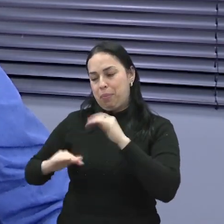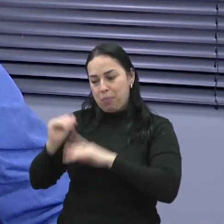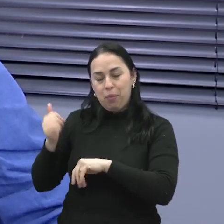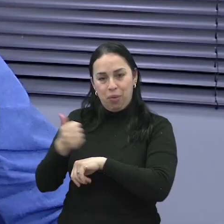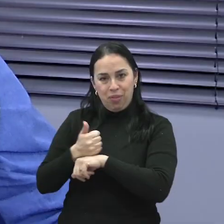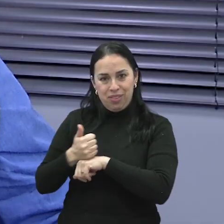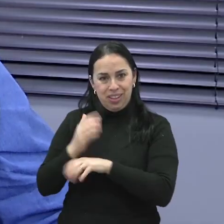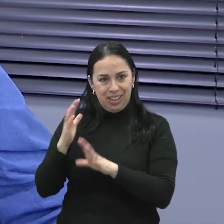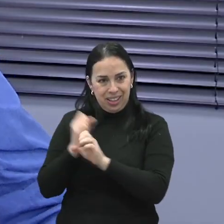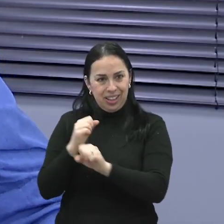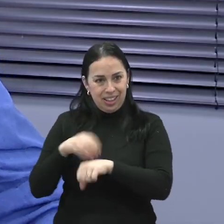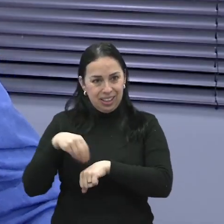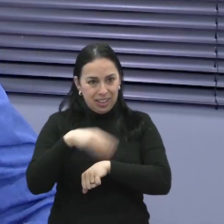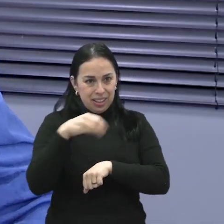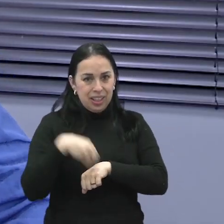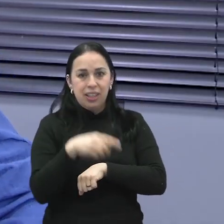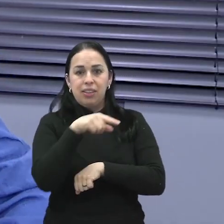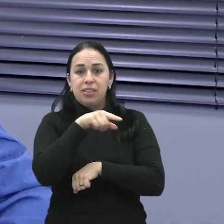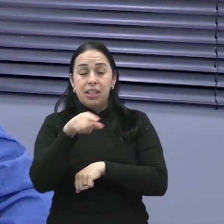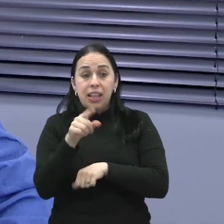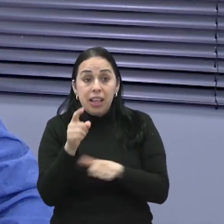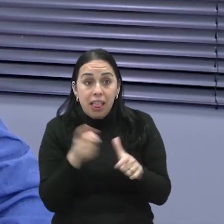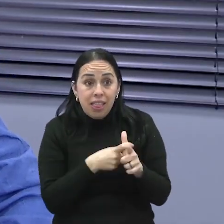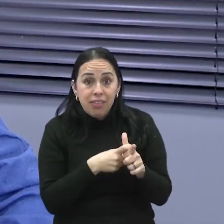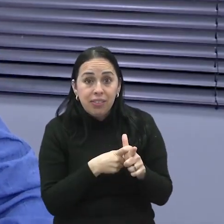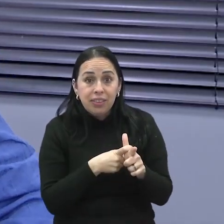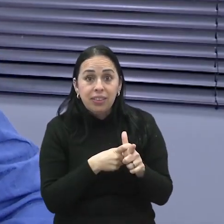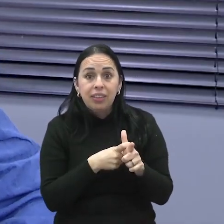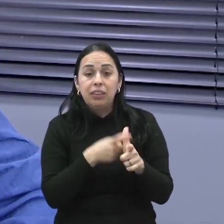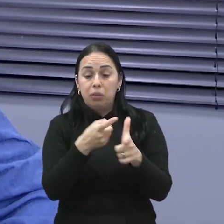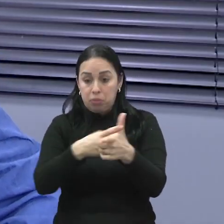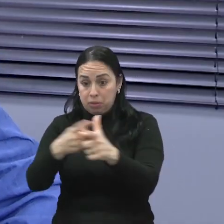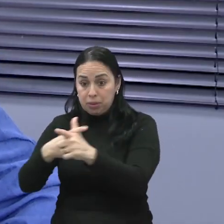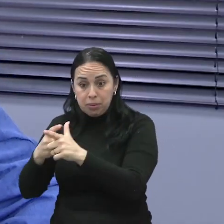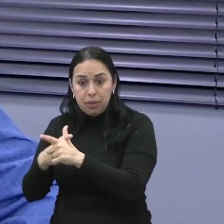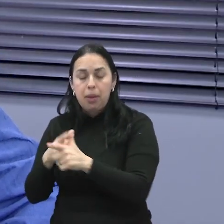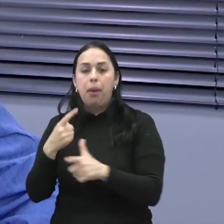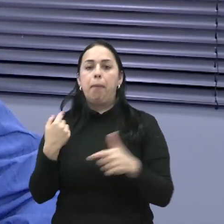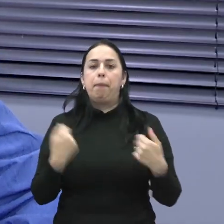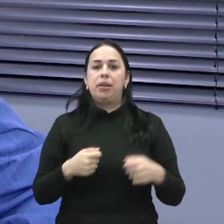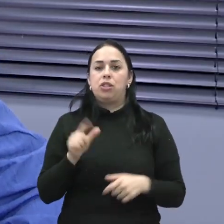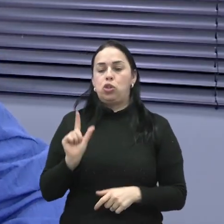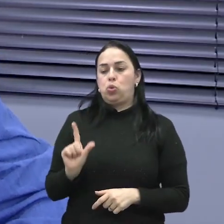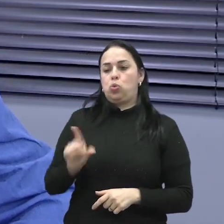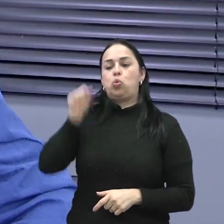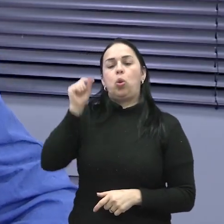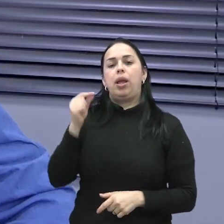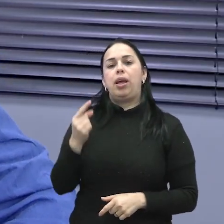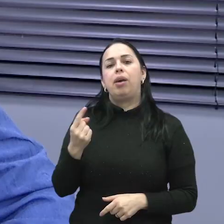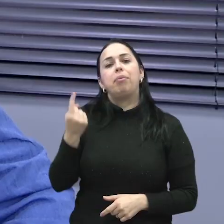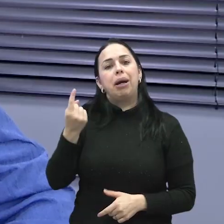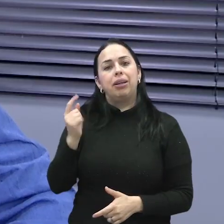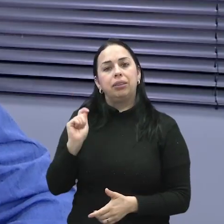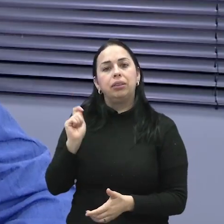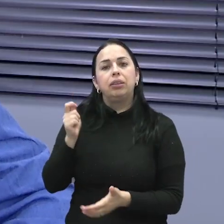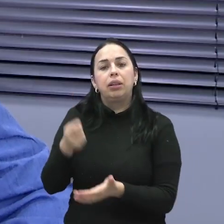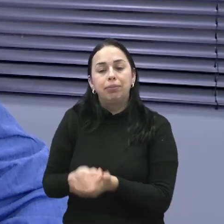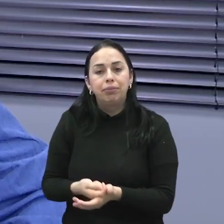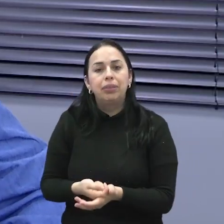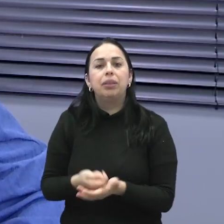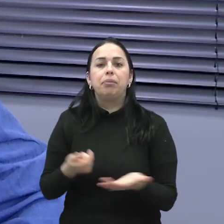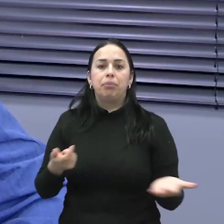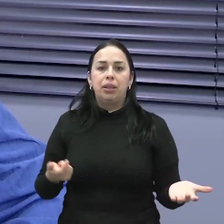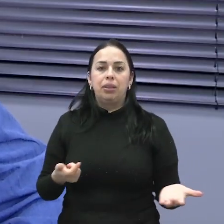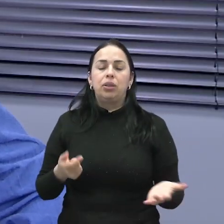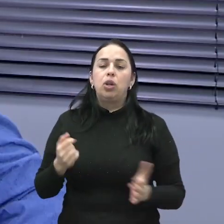do economista, né? Você tem uma dívida, aliás, ele vai ter várias dívidas, ele precisa escolher a dívida dele,